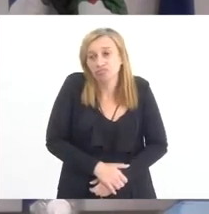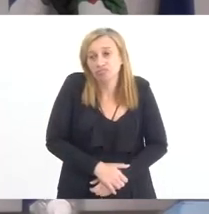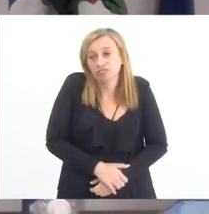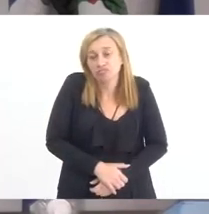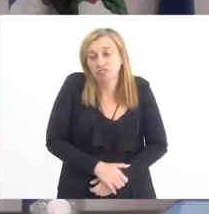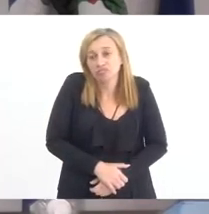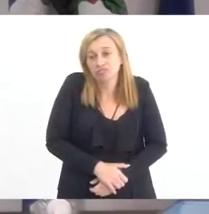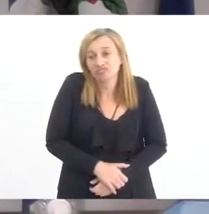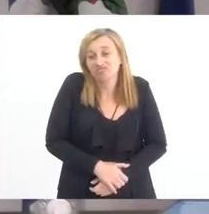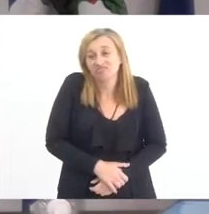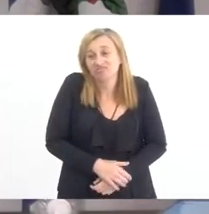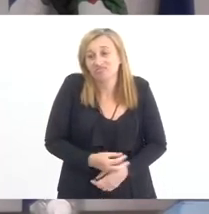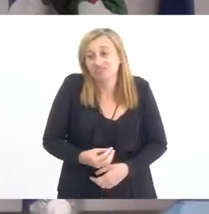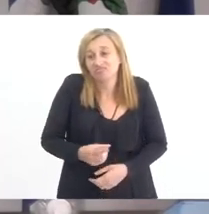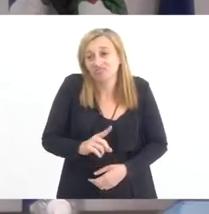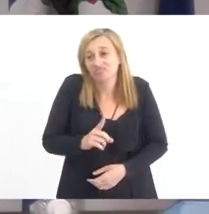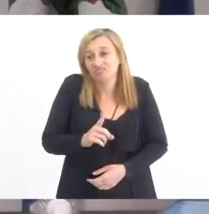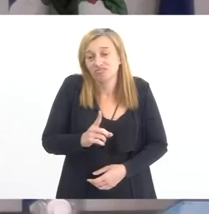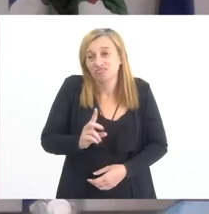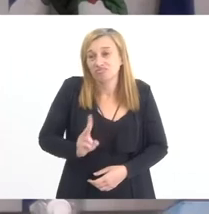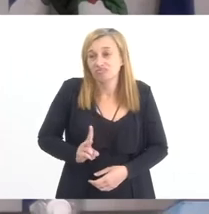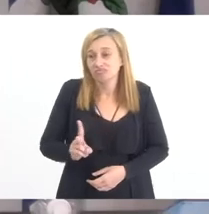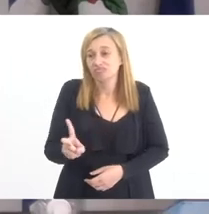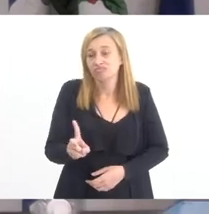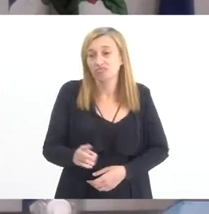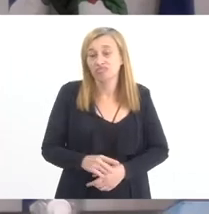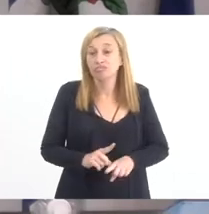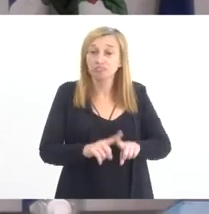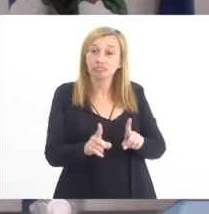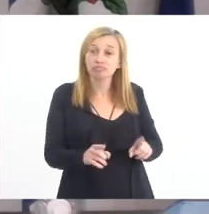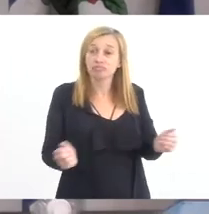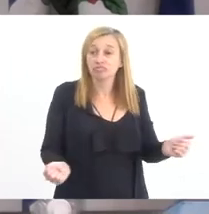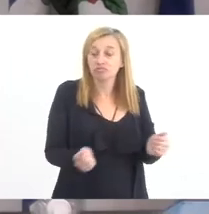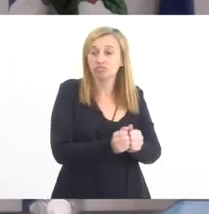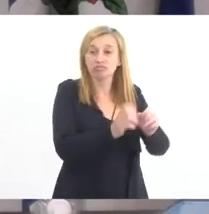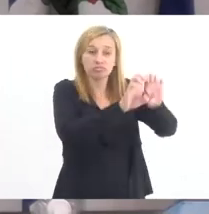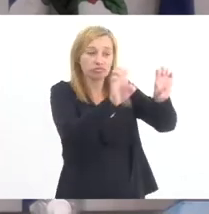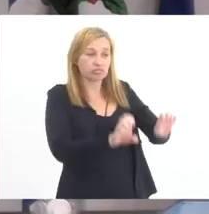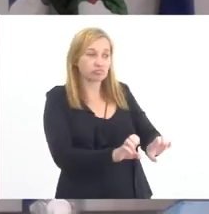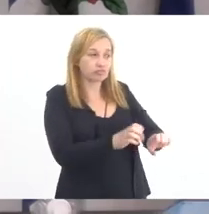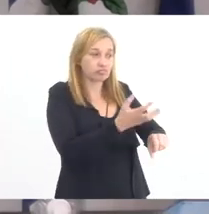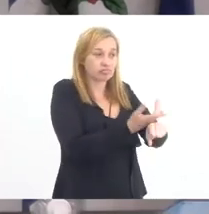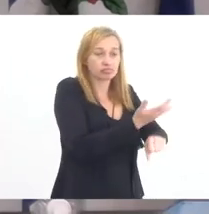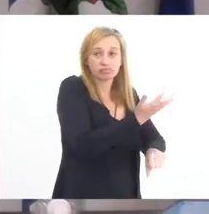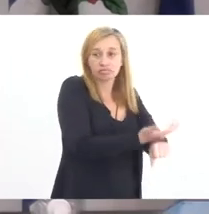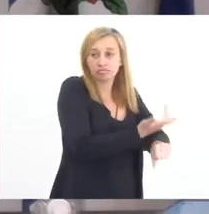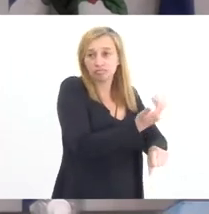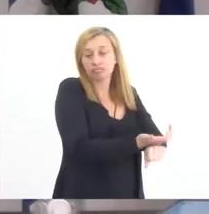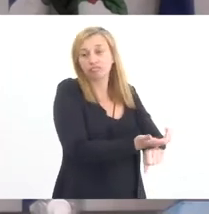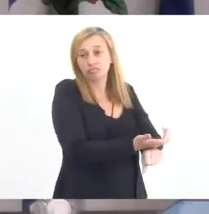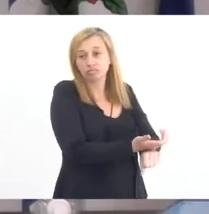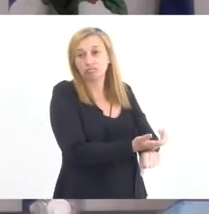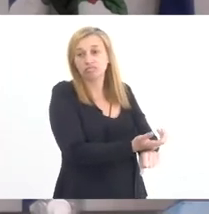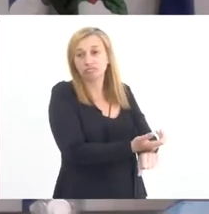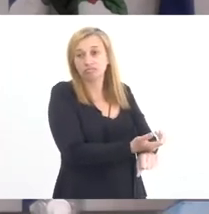não vai existir. Mas na estrutura da UERJ, com o CNPJ da UERJ,